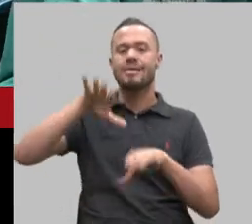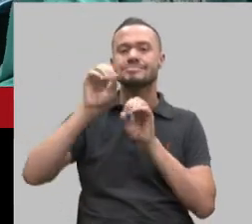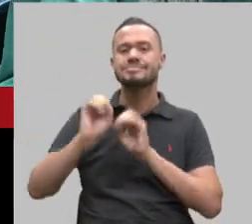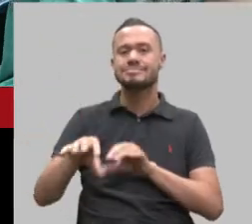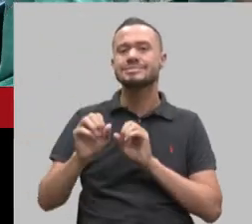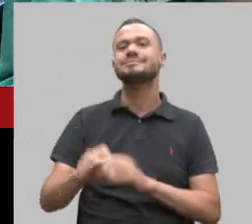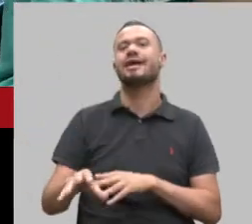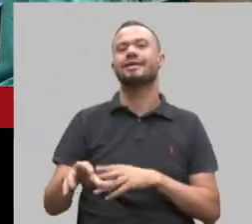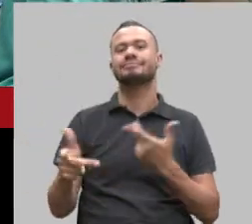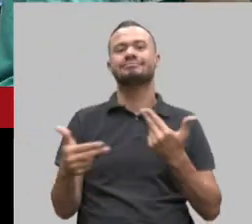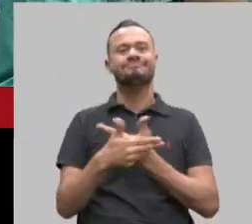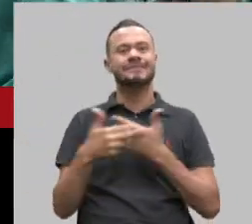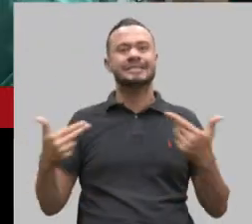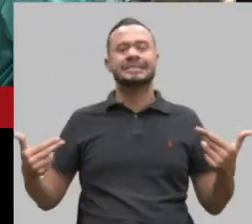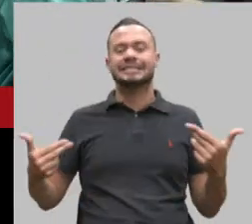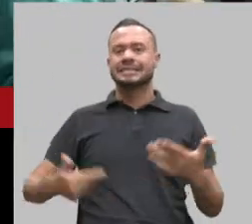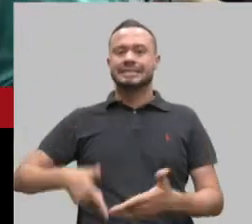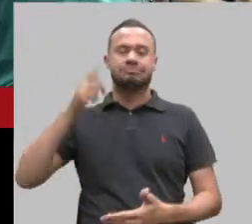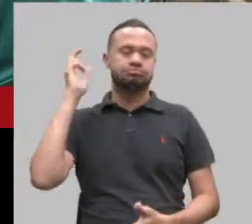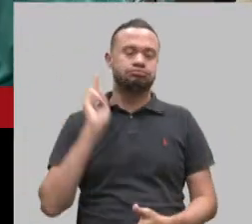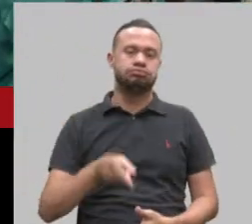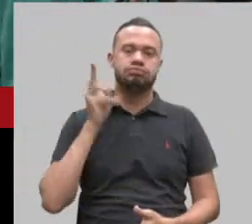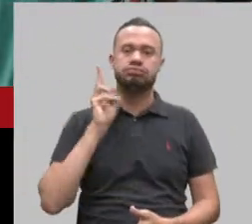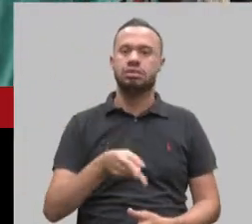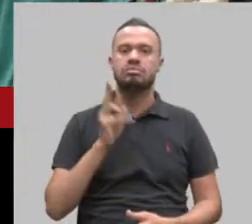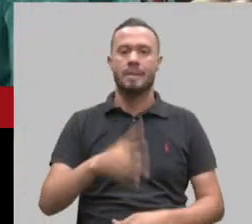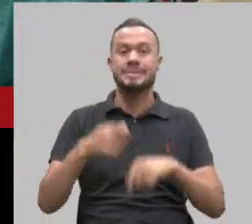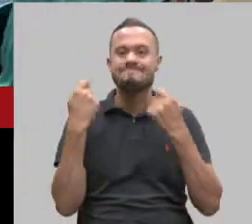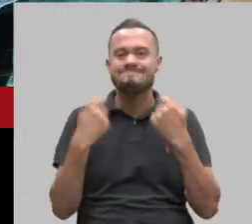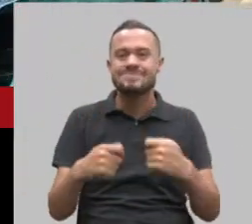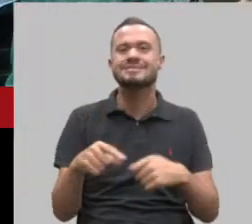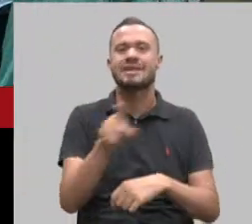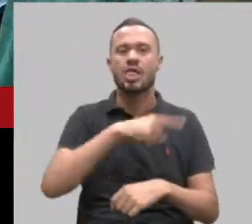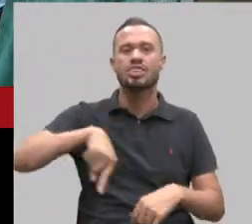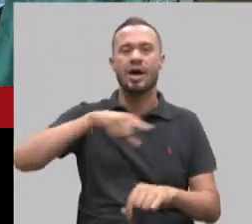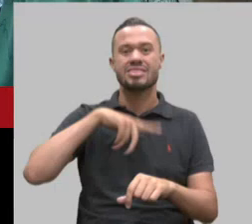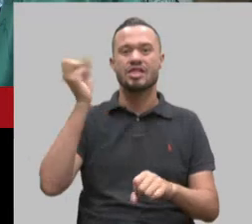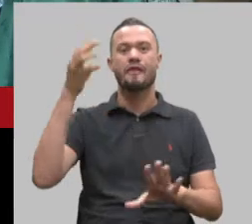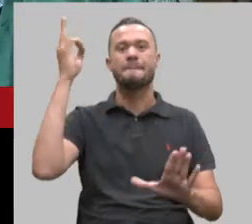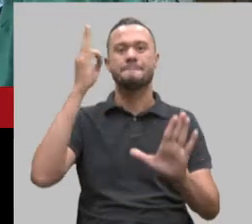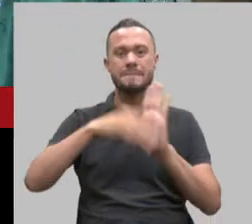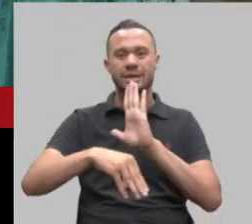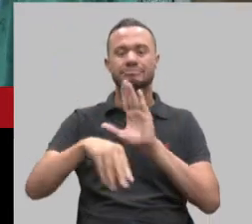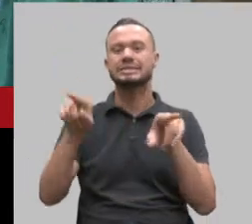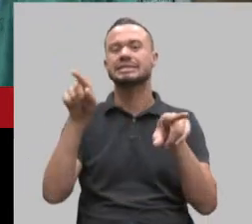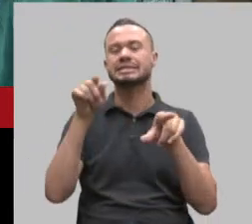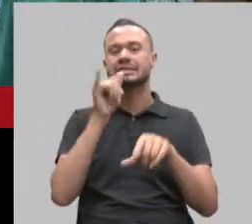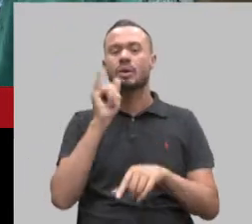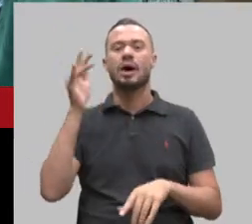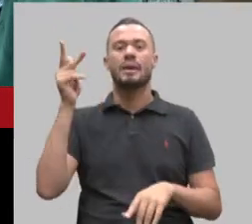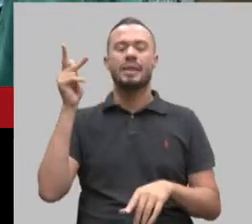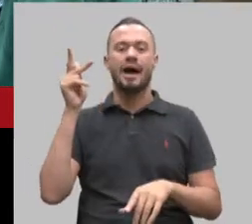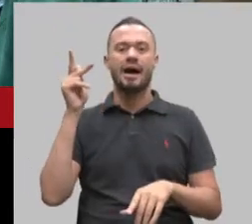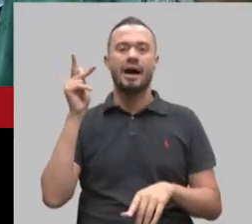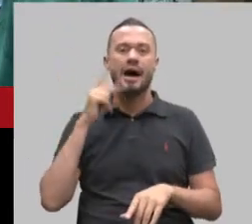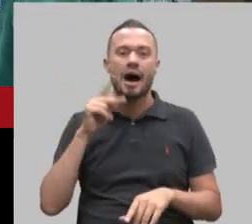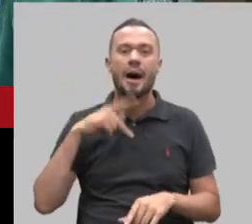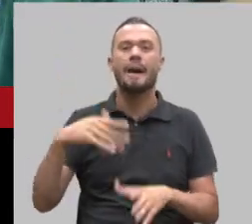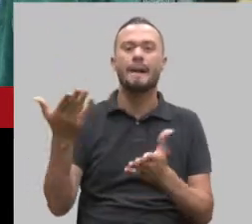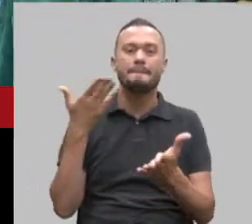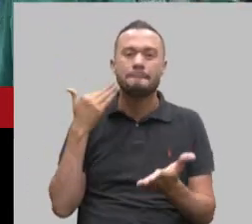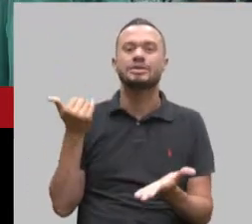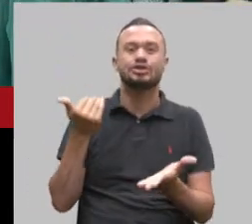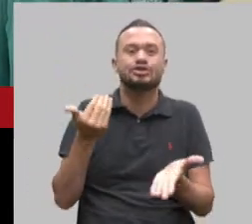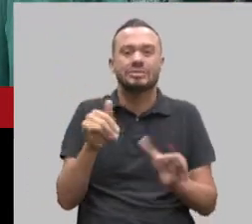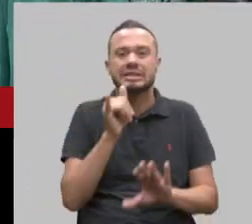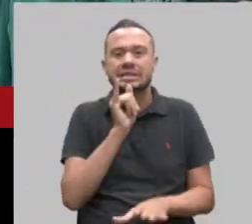extremamente maçante que exige que que a gente tenha novas metodologias o PJ é um exemplo disso a gente hoje tá aqui numa